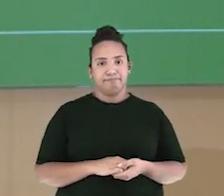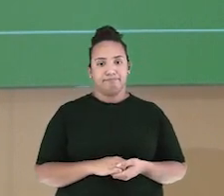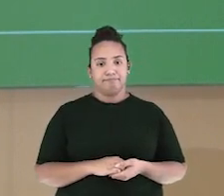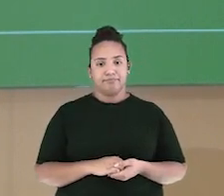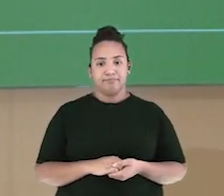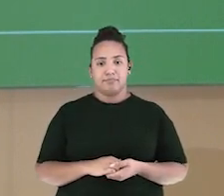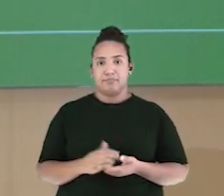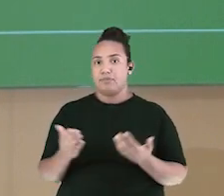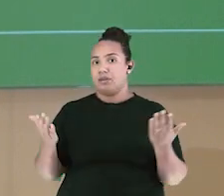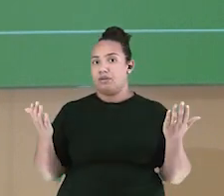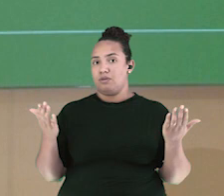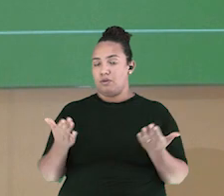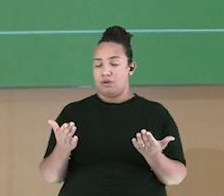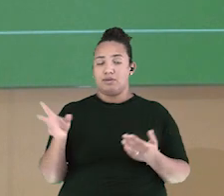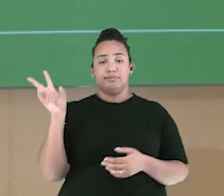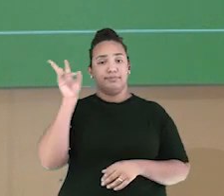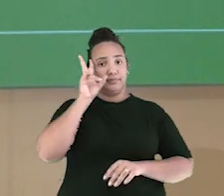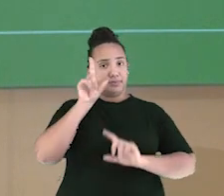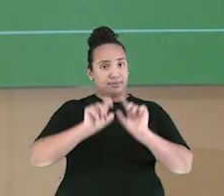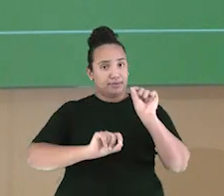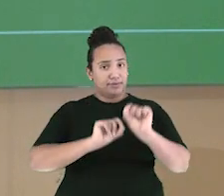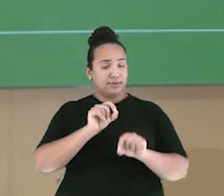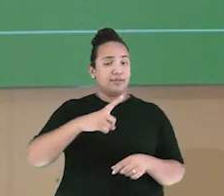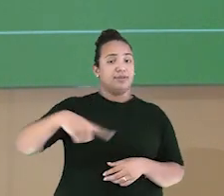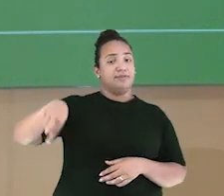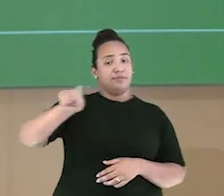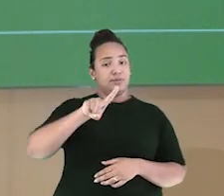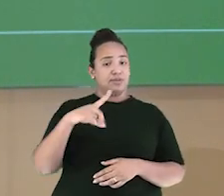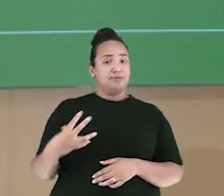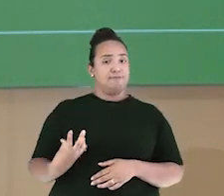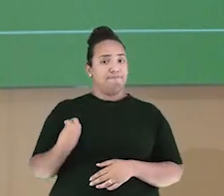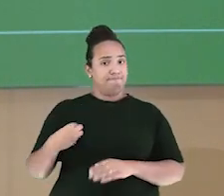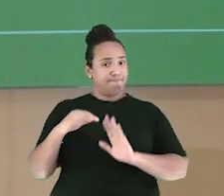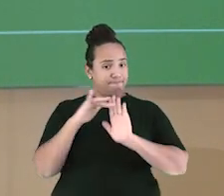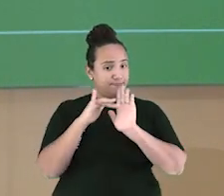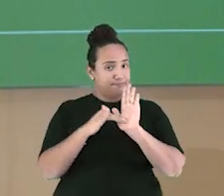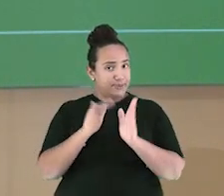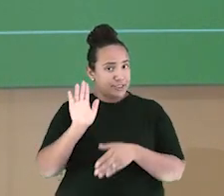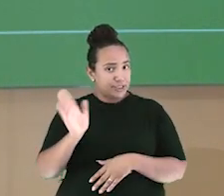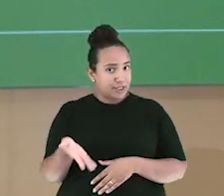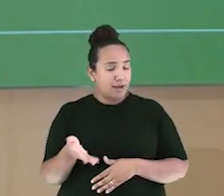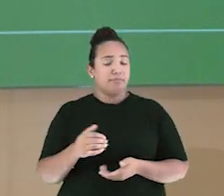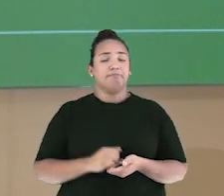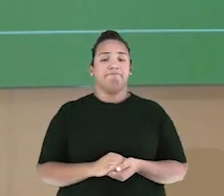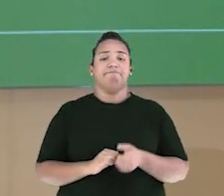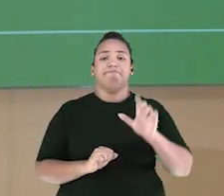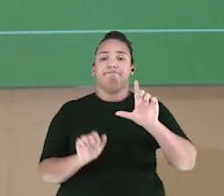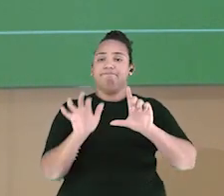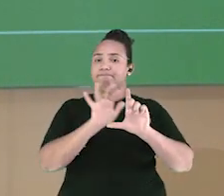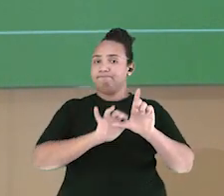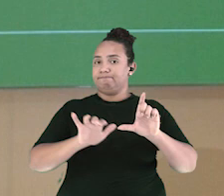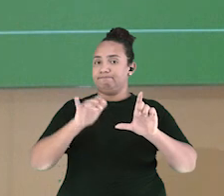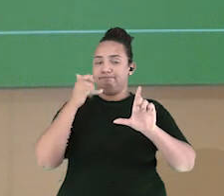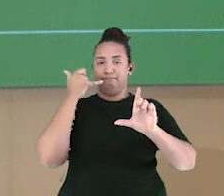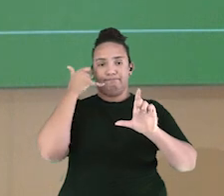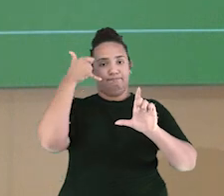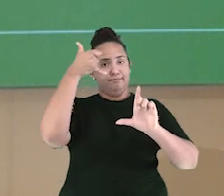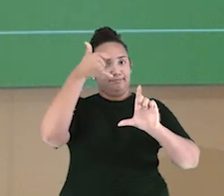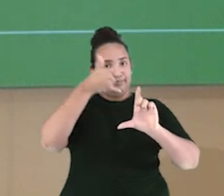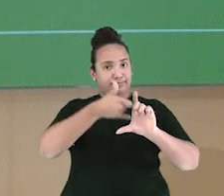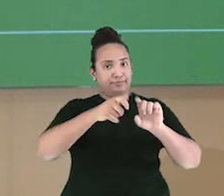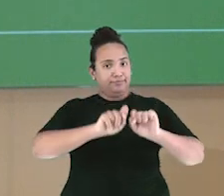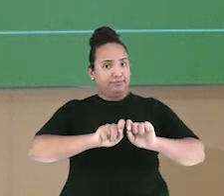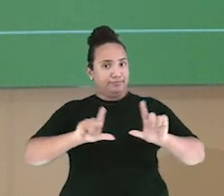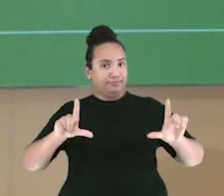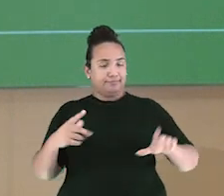em verificar, lembre de verificar se você já marcou sua presença aqui. Já marcou? O QR Code está aqui na tela, pode estar apontando a câmera